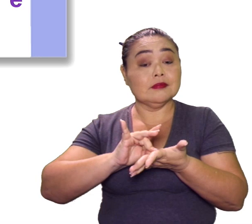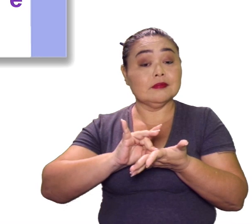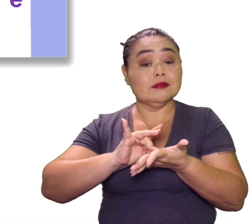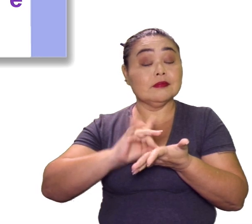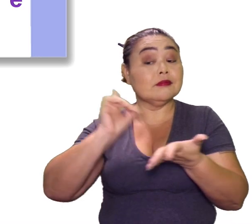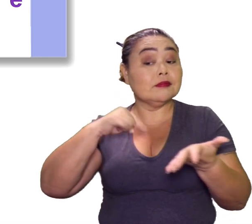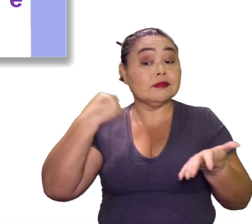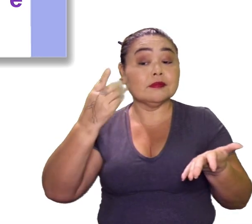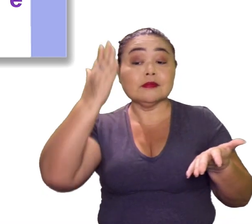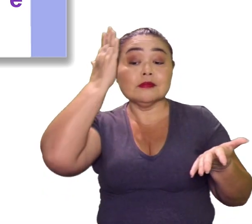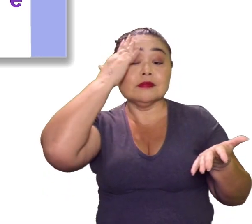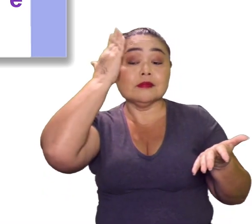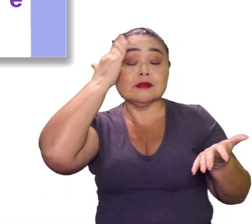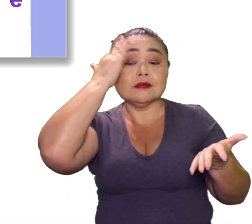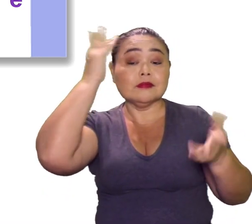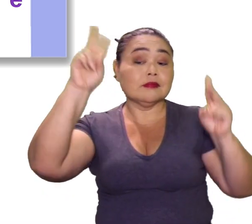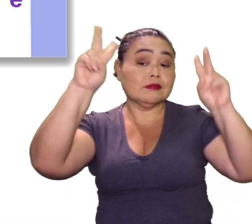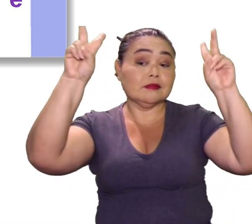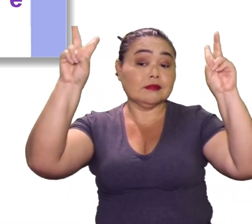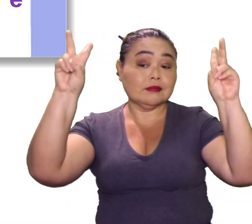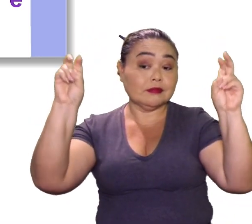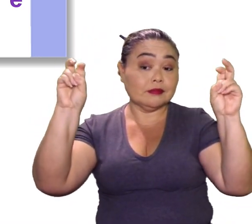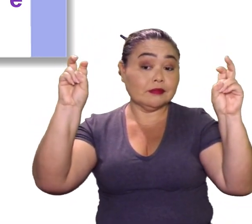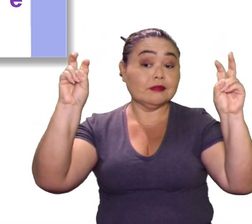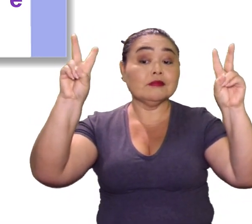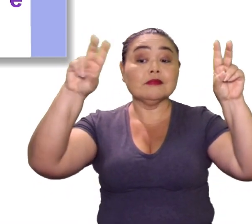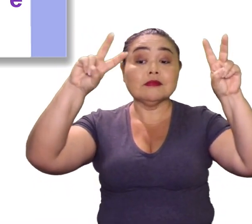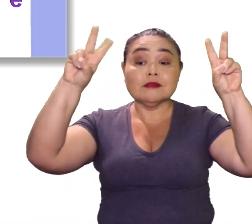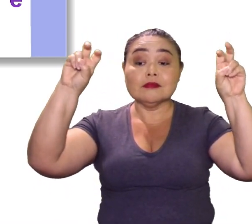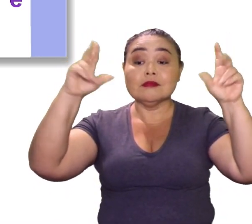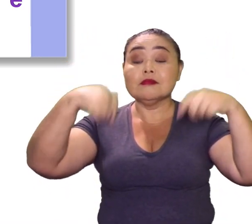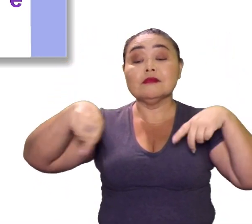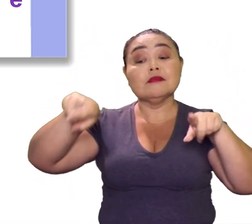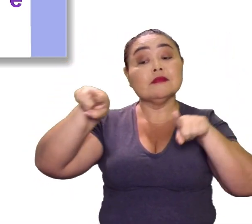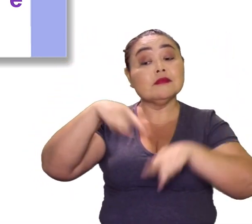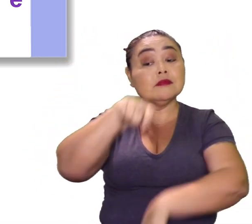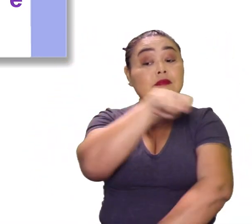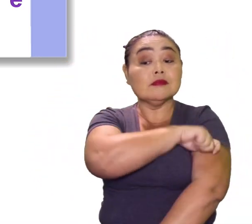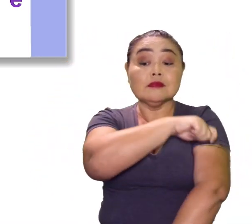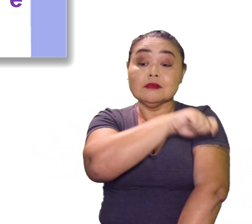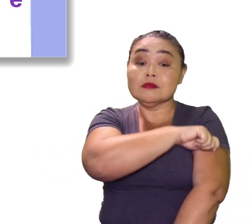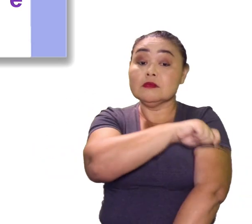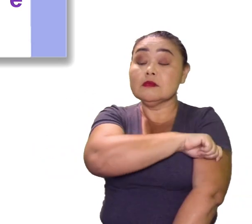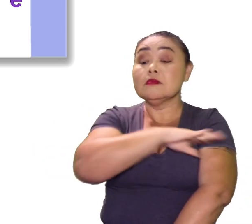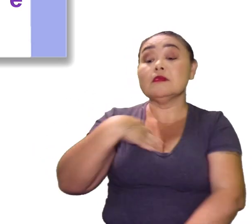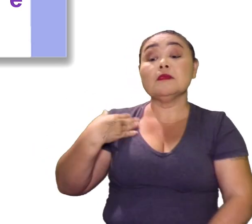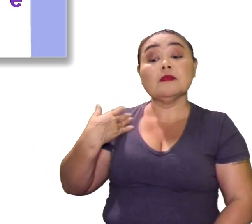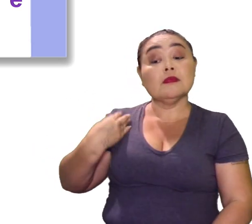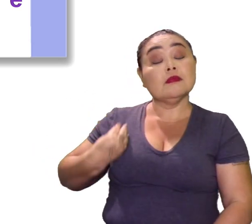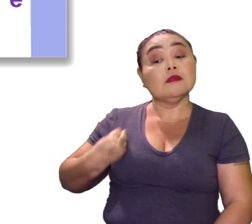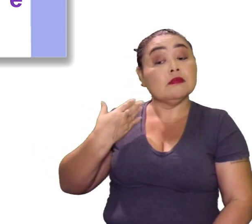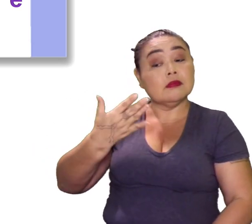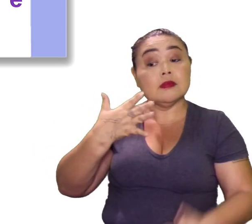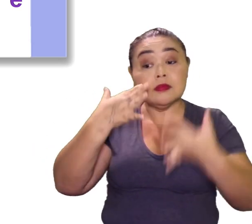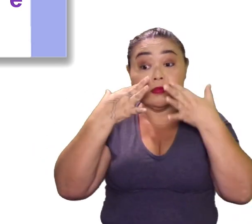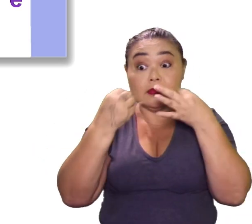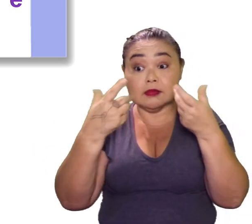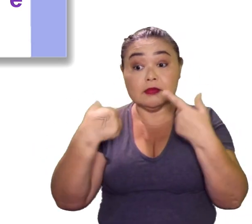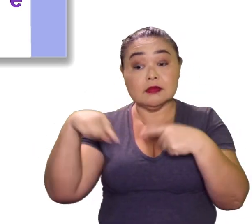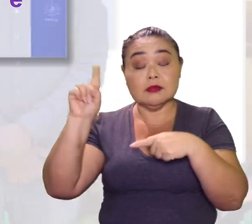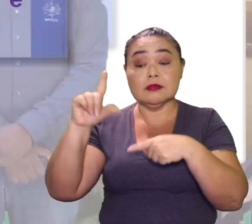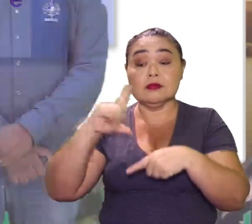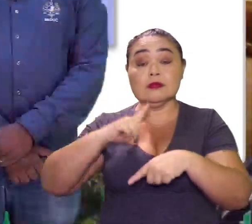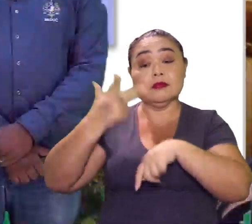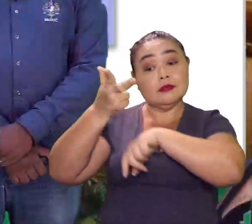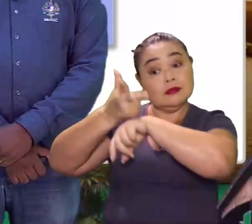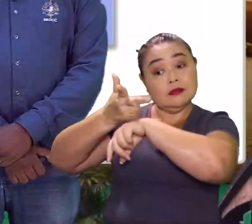A gente sabe desse assunto, mas o nosso aluno vive este assunto. Não é isso? Chega